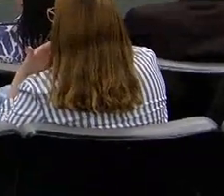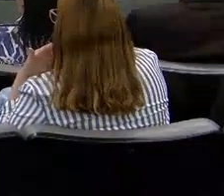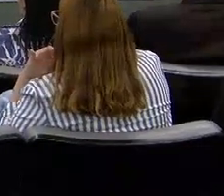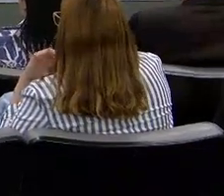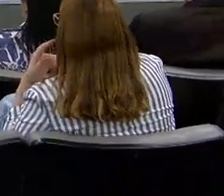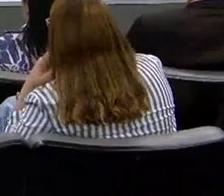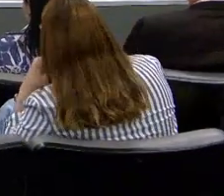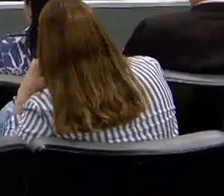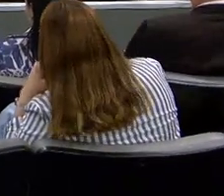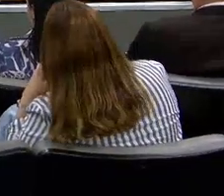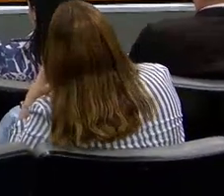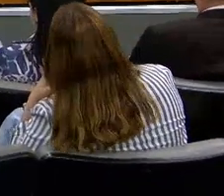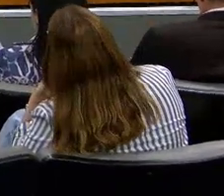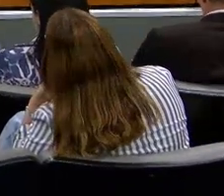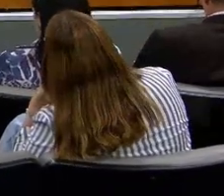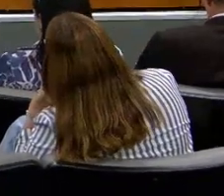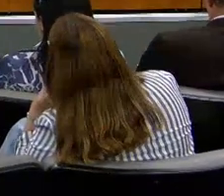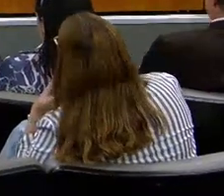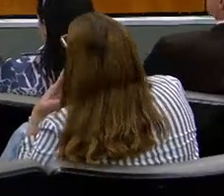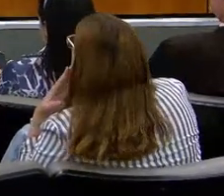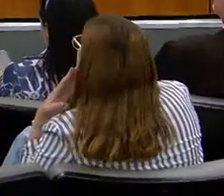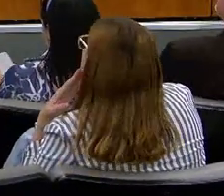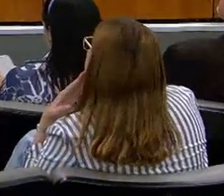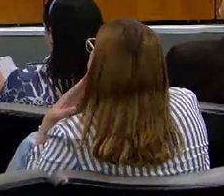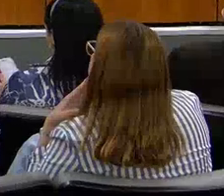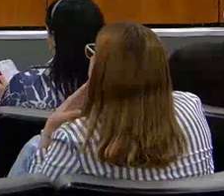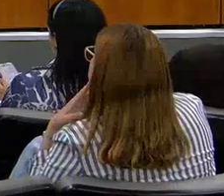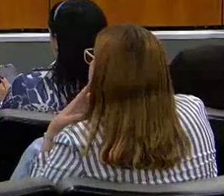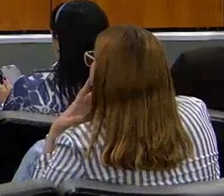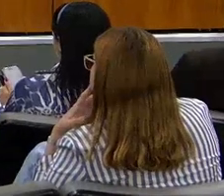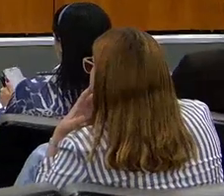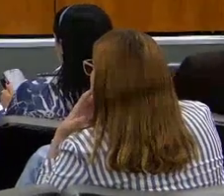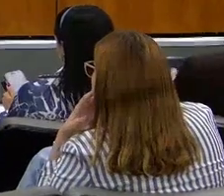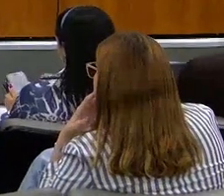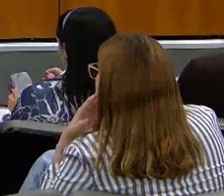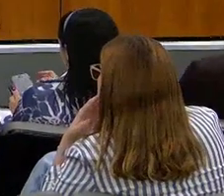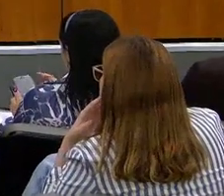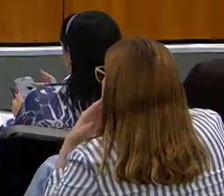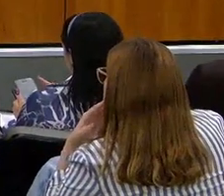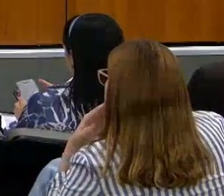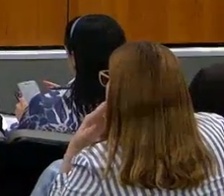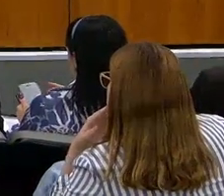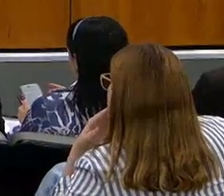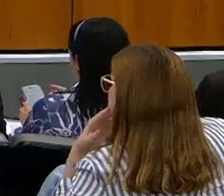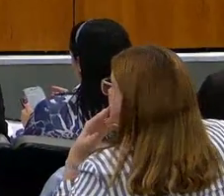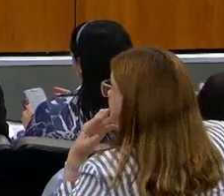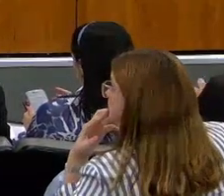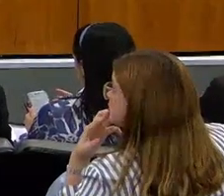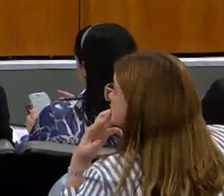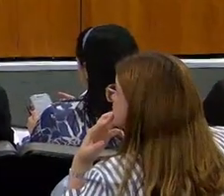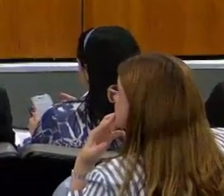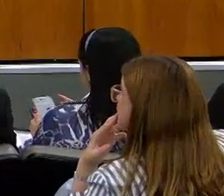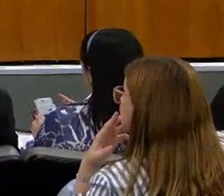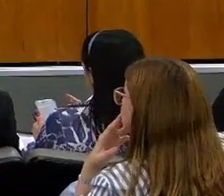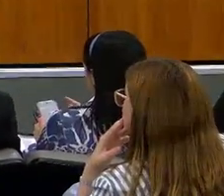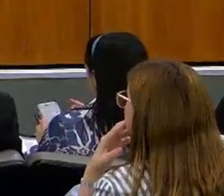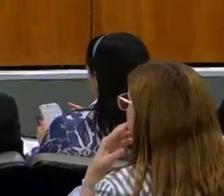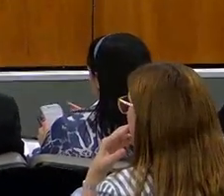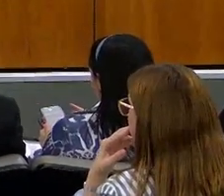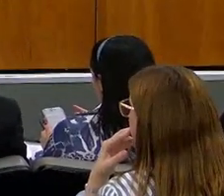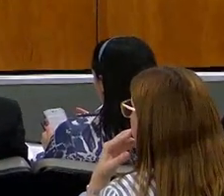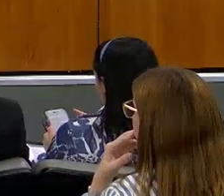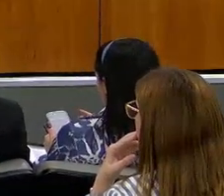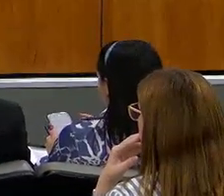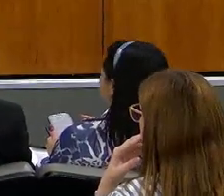presidência, nos termos do parágrafo primeiro do artigo 132 do regimento interno, dispensa a leitura da ata da reunião anterior,